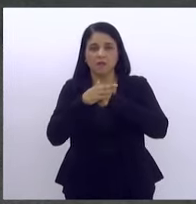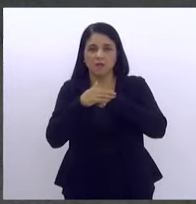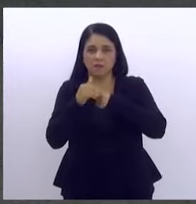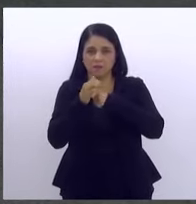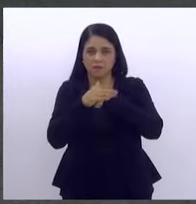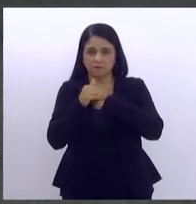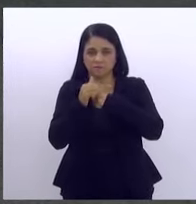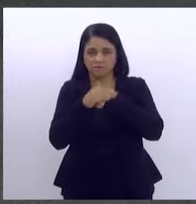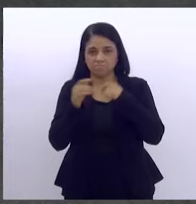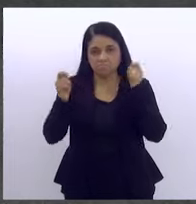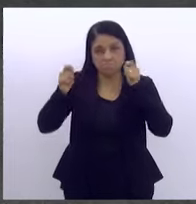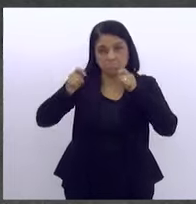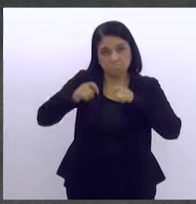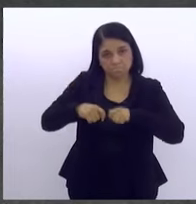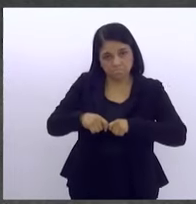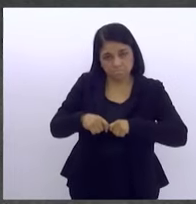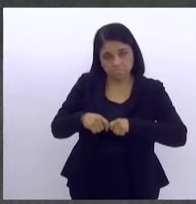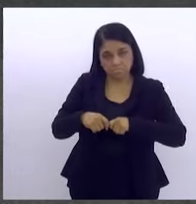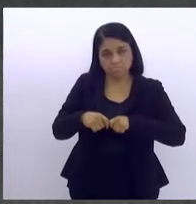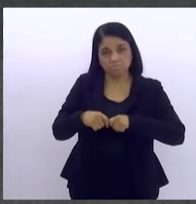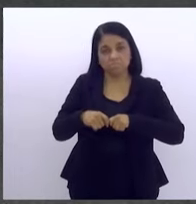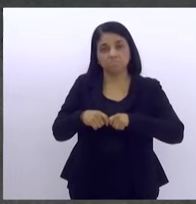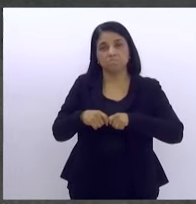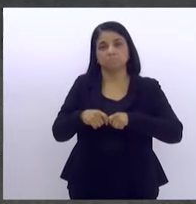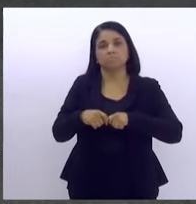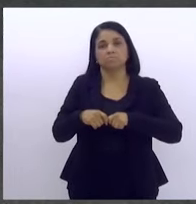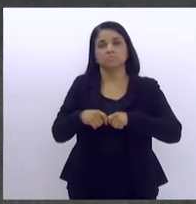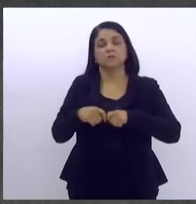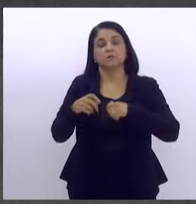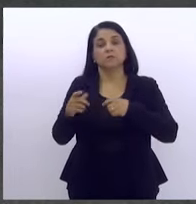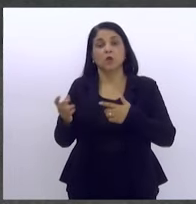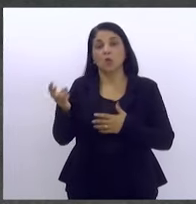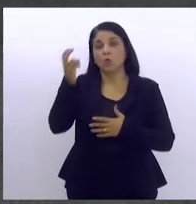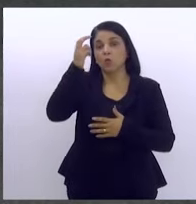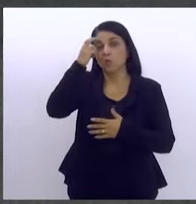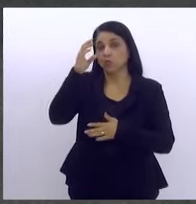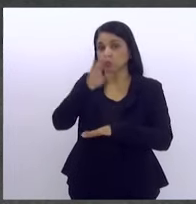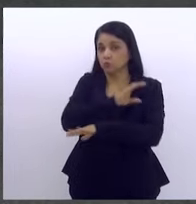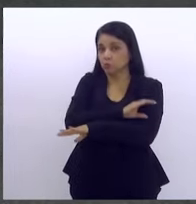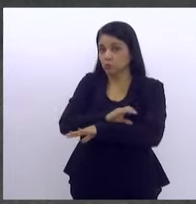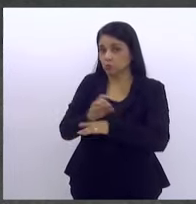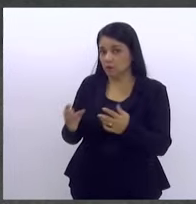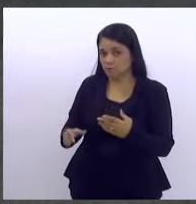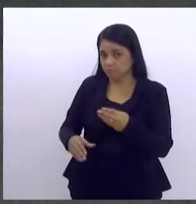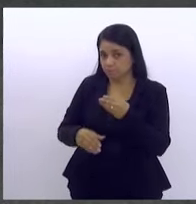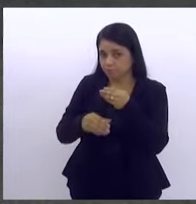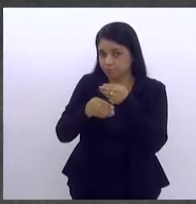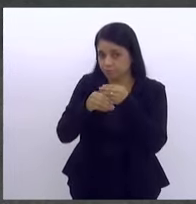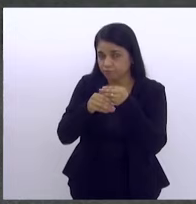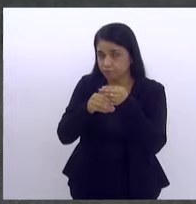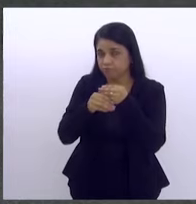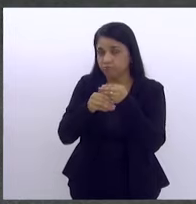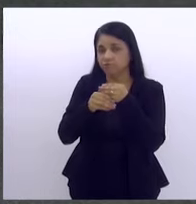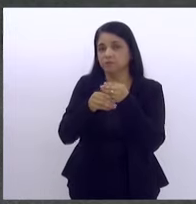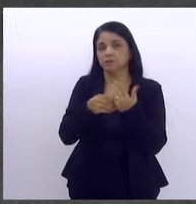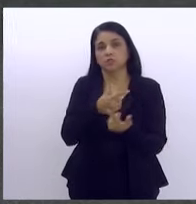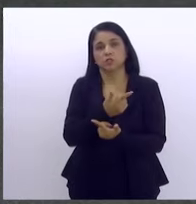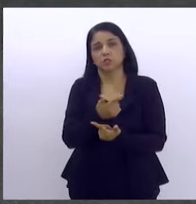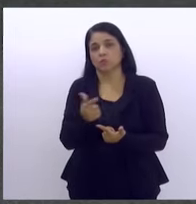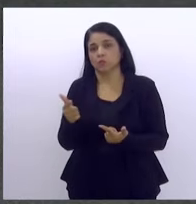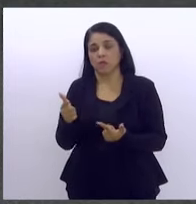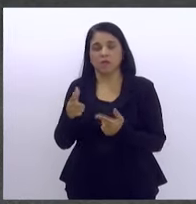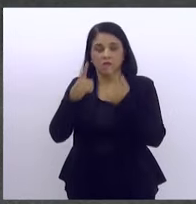afetividades possam ser parte de uma outra cultura, que é aquilo tudo que nós defendemos, uma cultura em que não haja, de